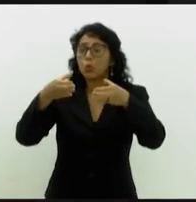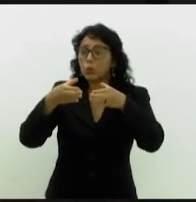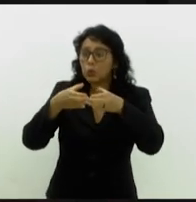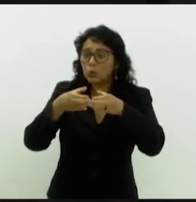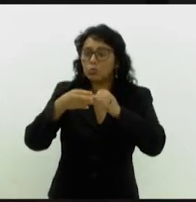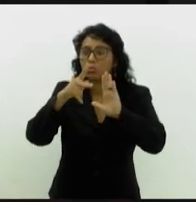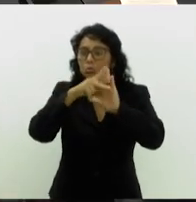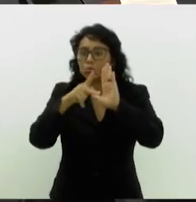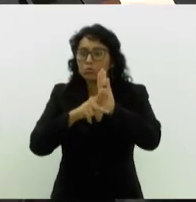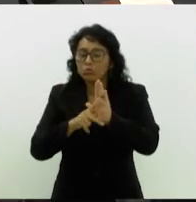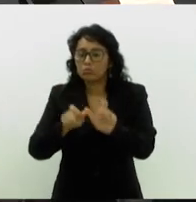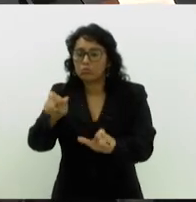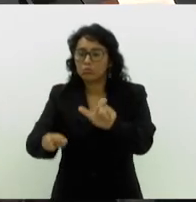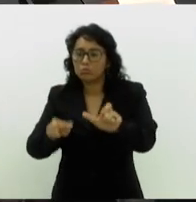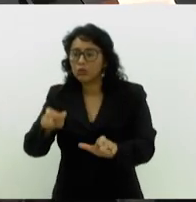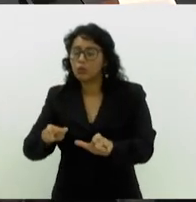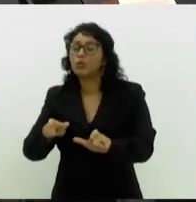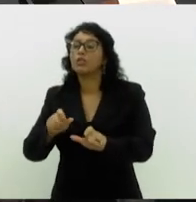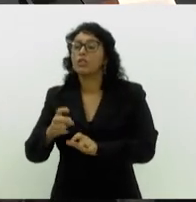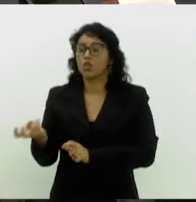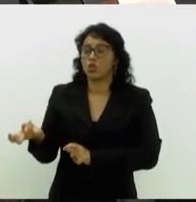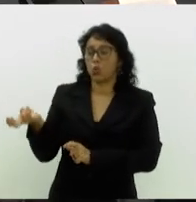Cultura Não